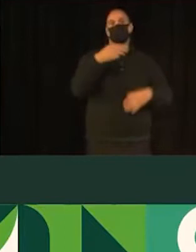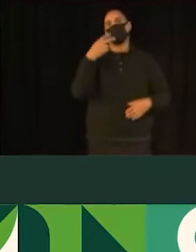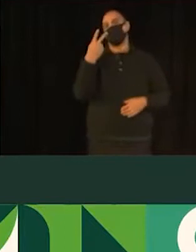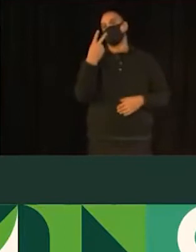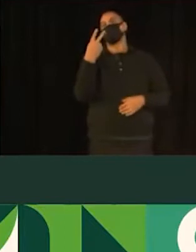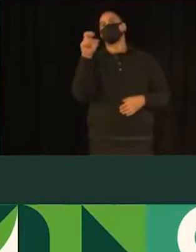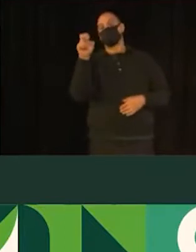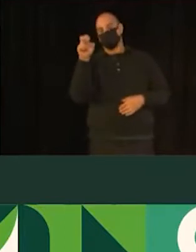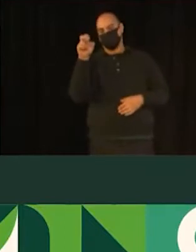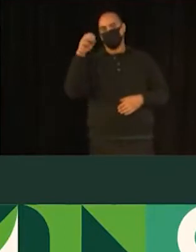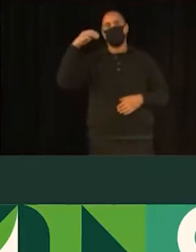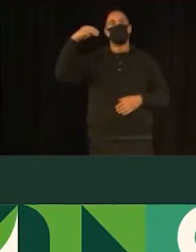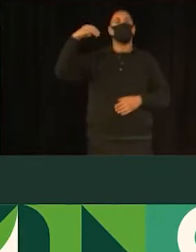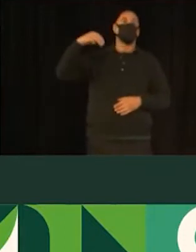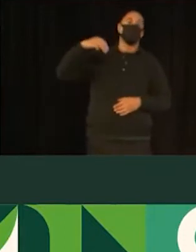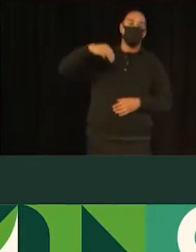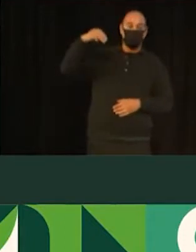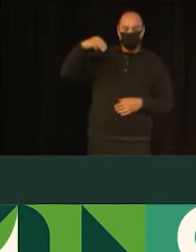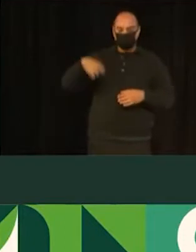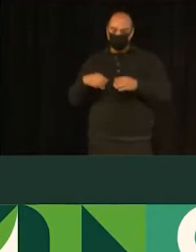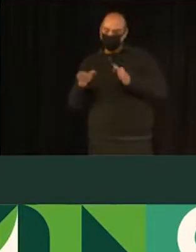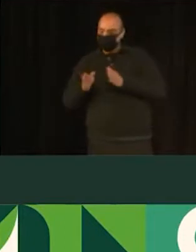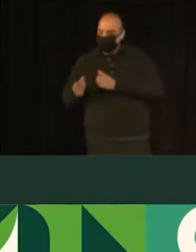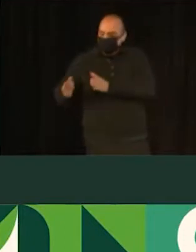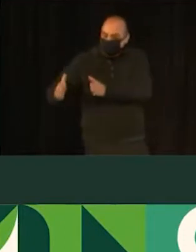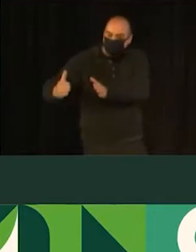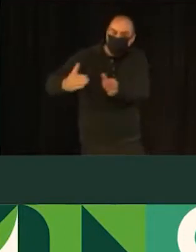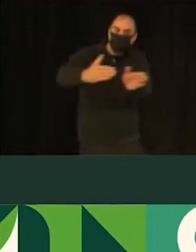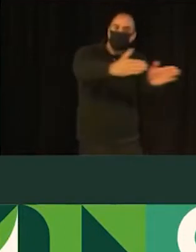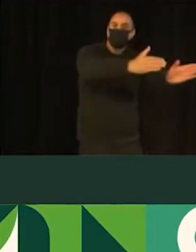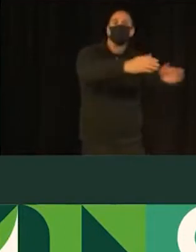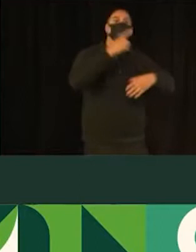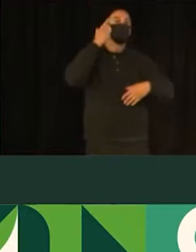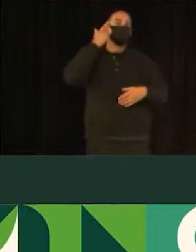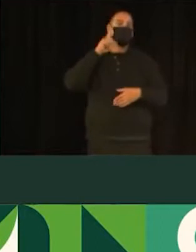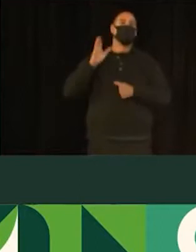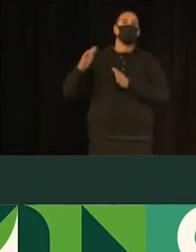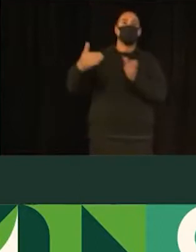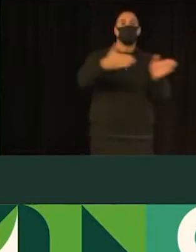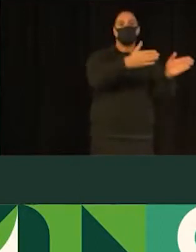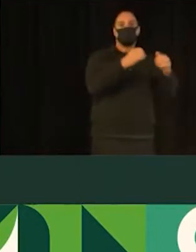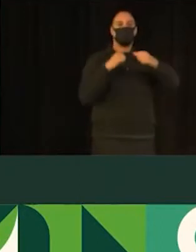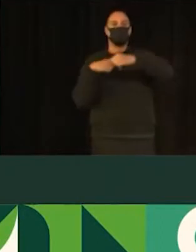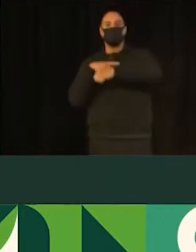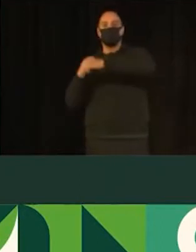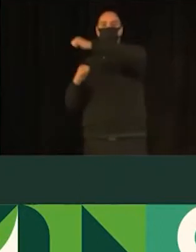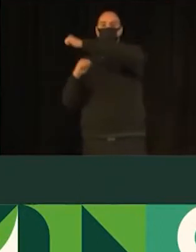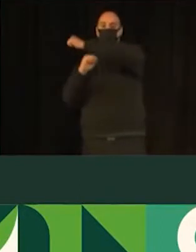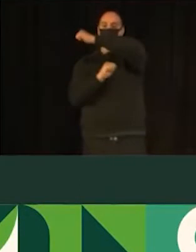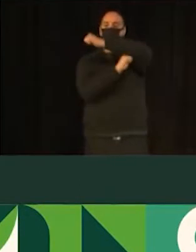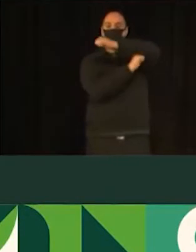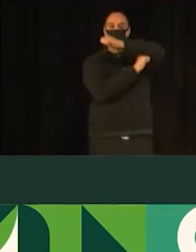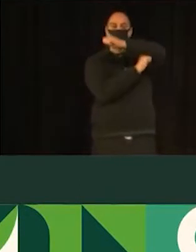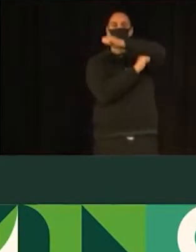vencer rampas de 12%, como eu já comentei, ele é em via elevada, assentada sobre pilares, então tem a facilidade de